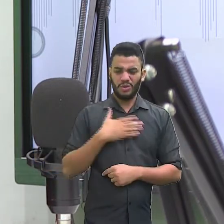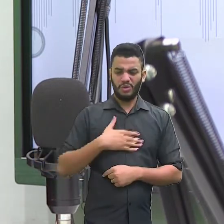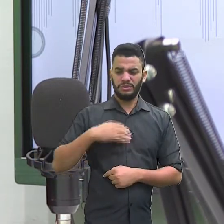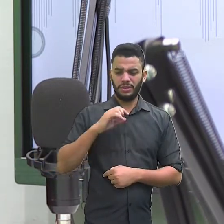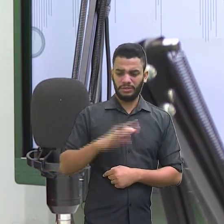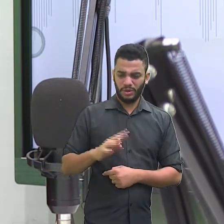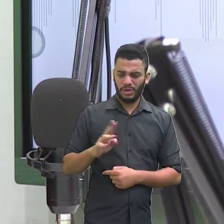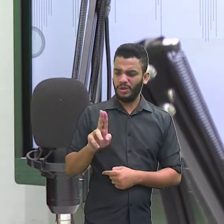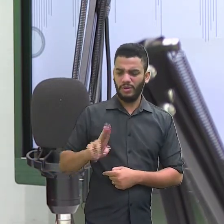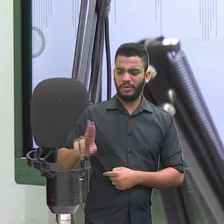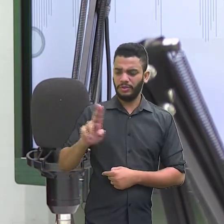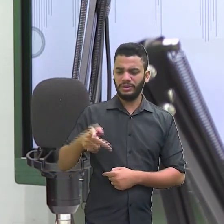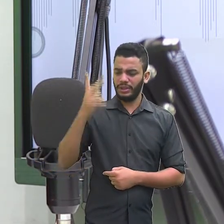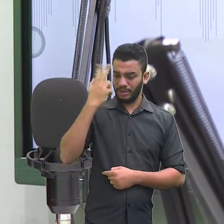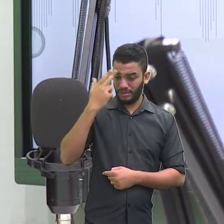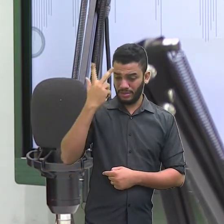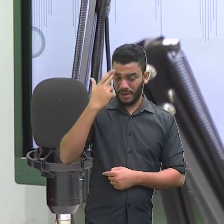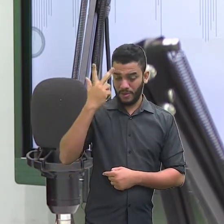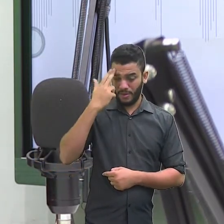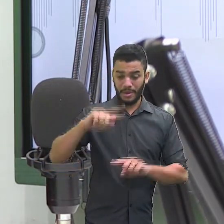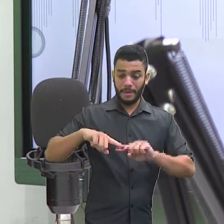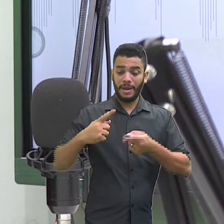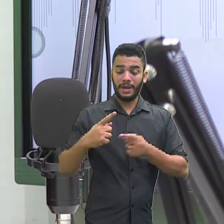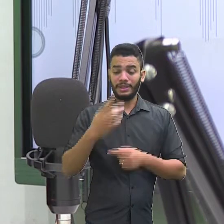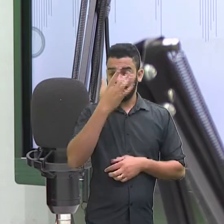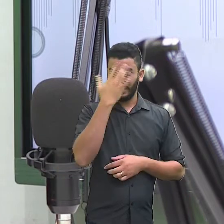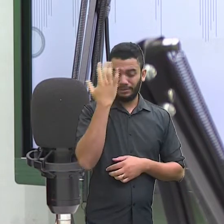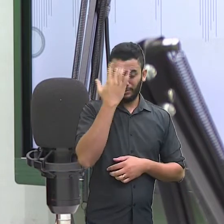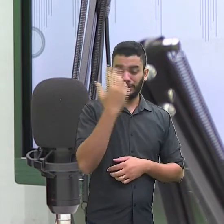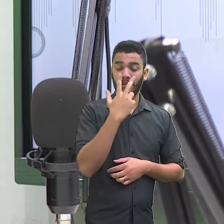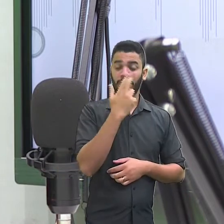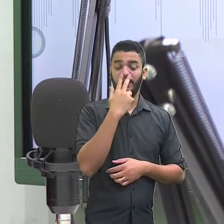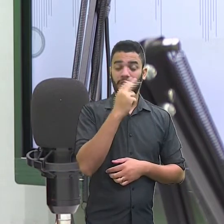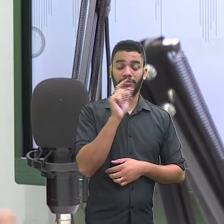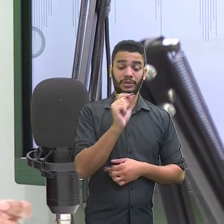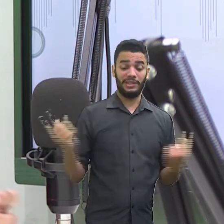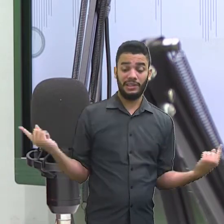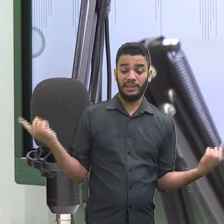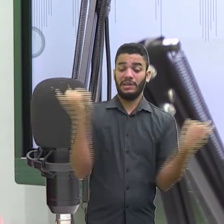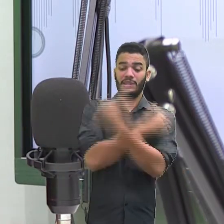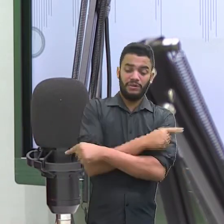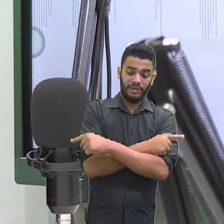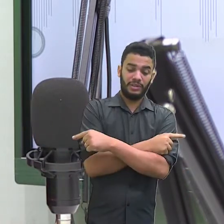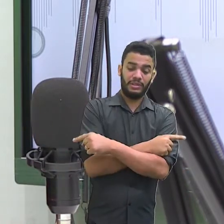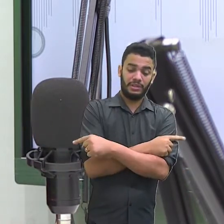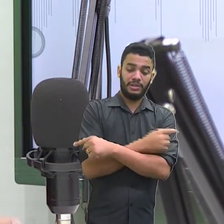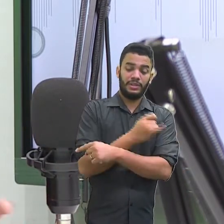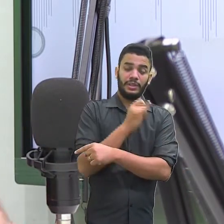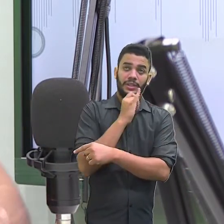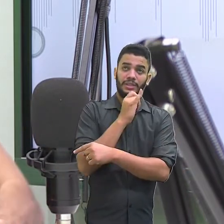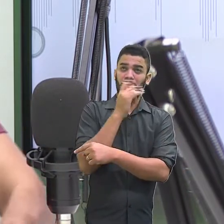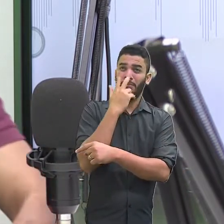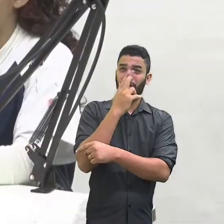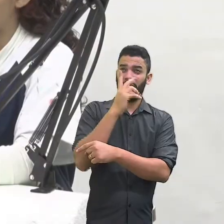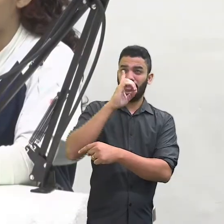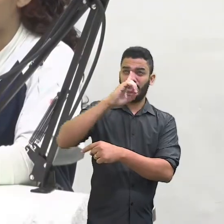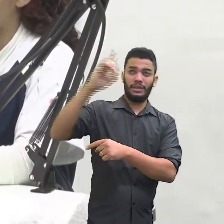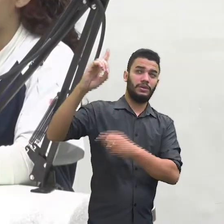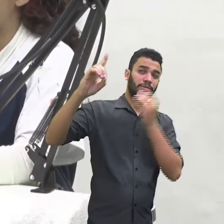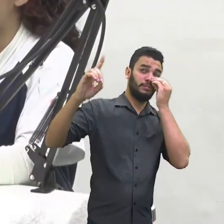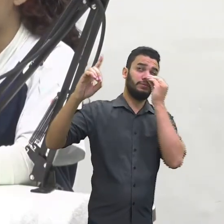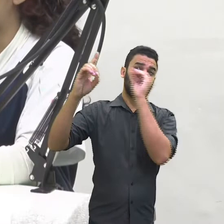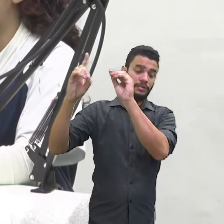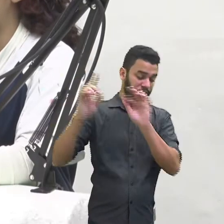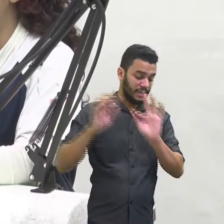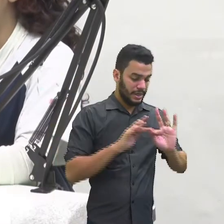deixa para lá e se eventualmente eu precisar dele, eu recorro a ele. É a filosofia de muitos hoje. Sim,